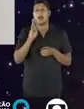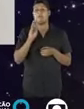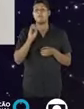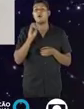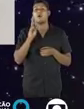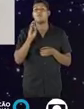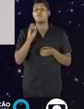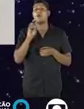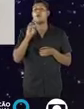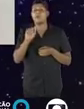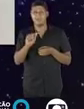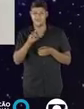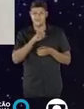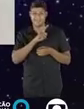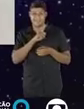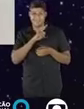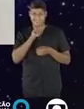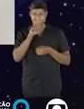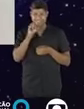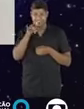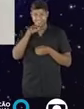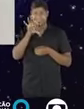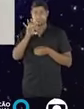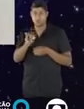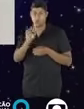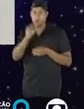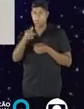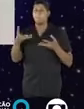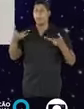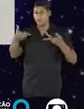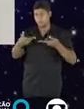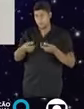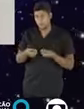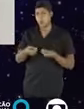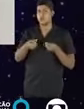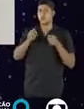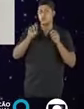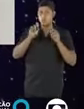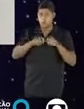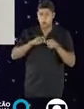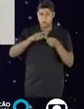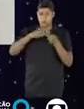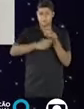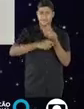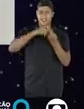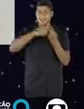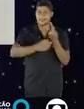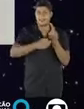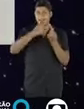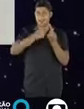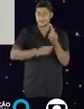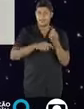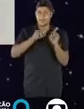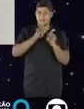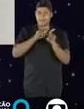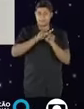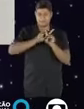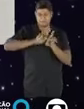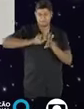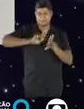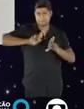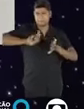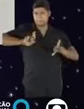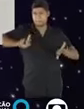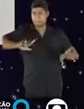né? Riquíssima em zinco, por exemplo, é maravilhoso. A gente pode usar a casca de banana para fazer uma almôndega e por aí vai.